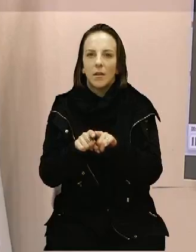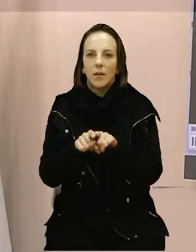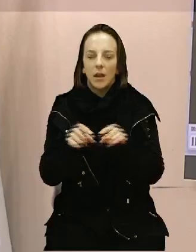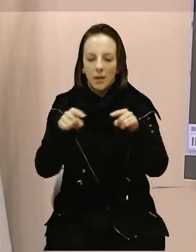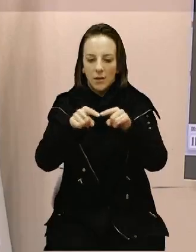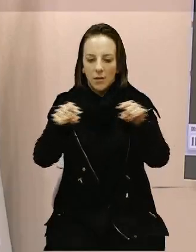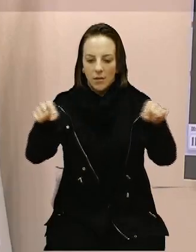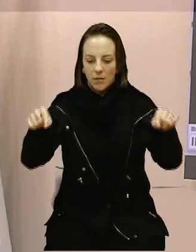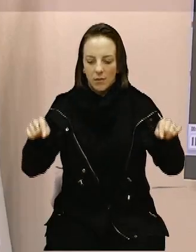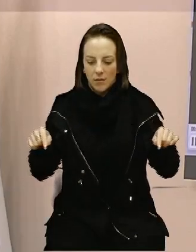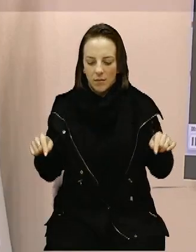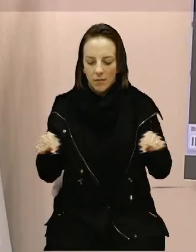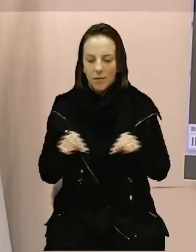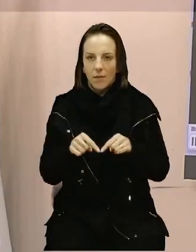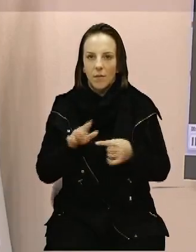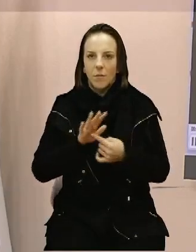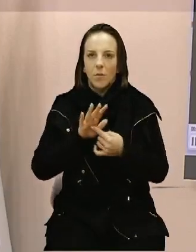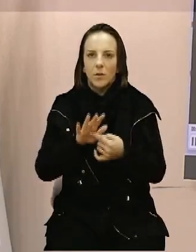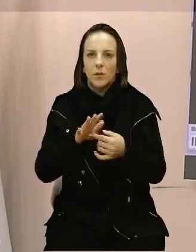mais